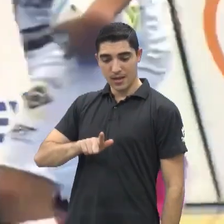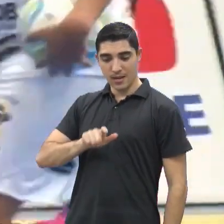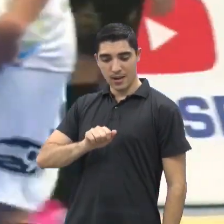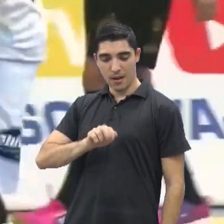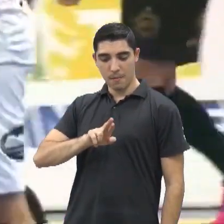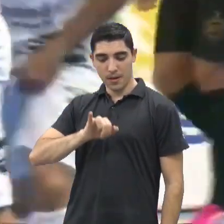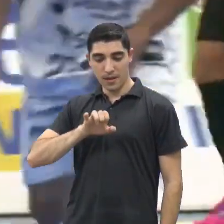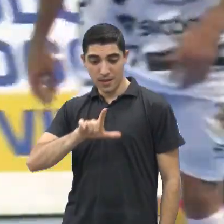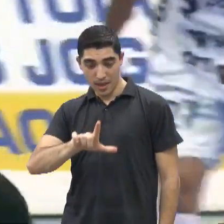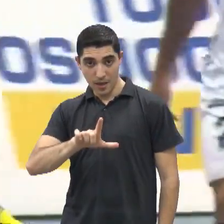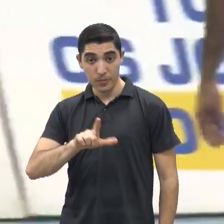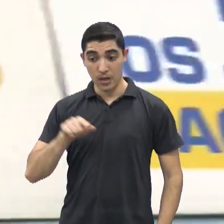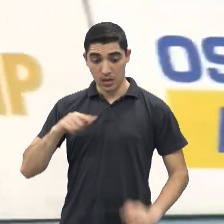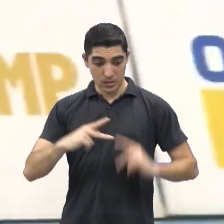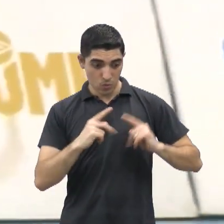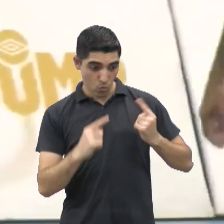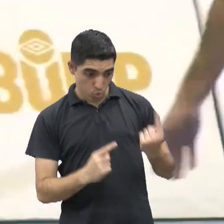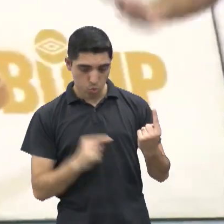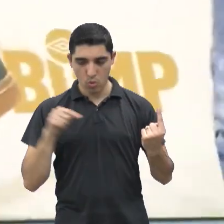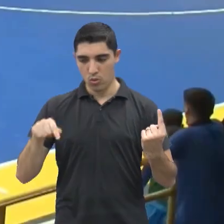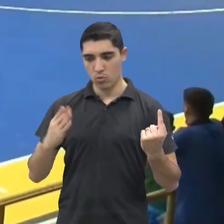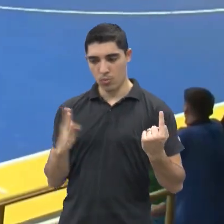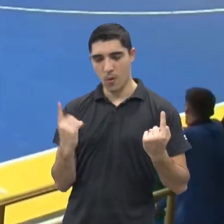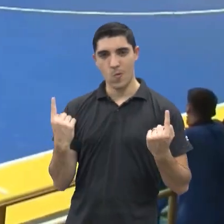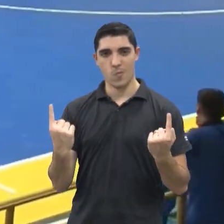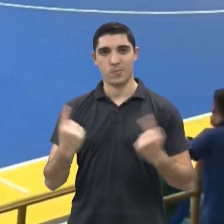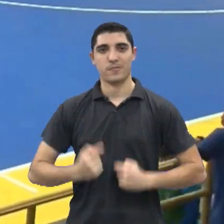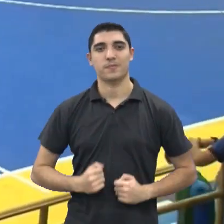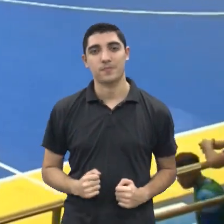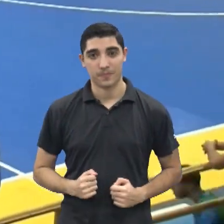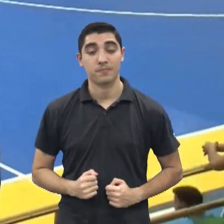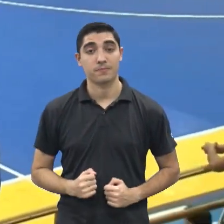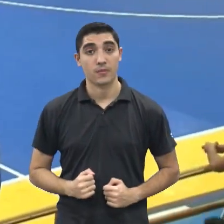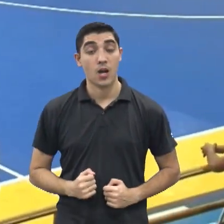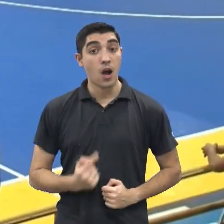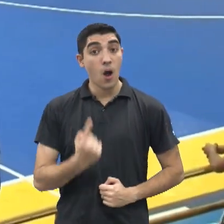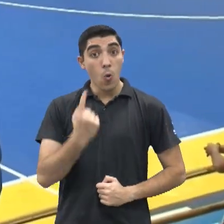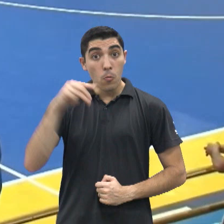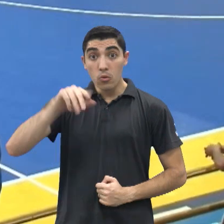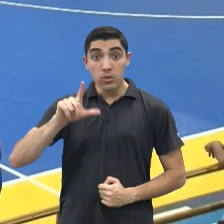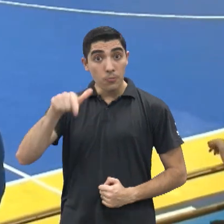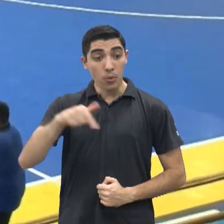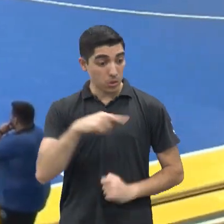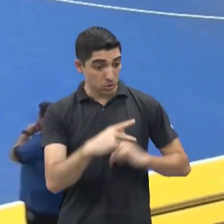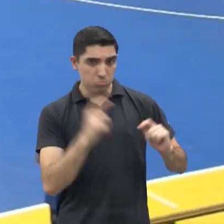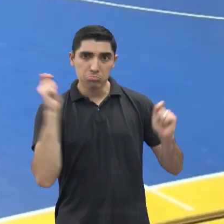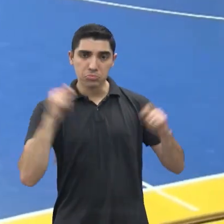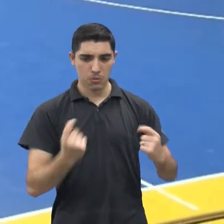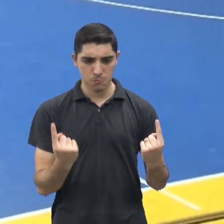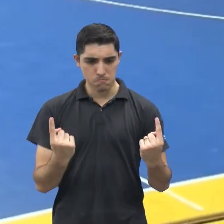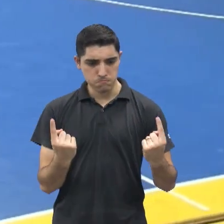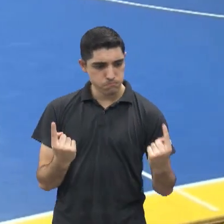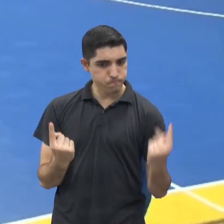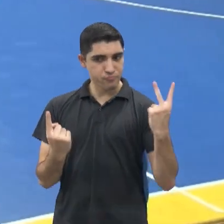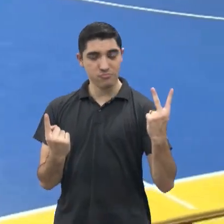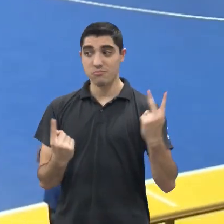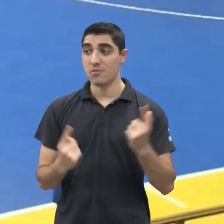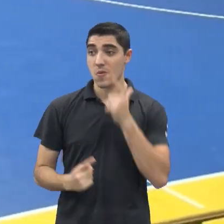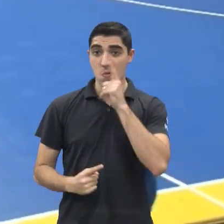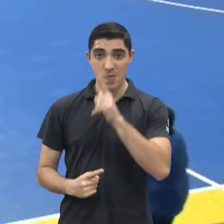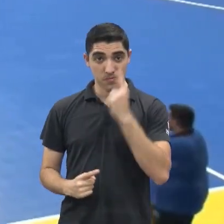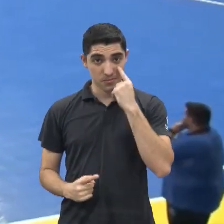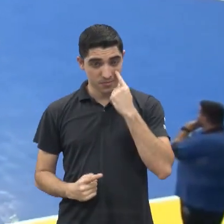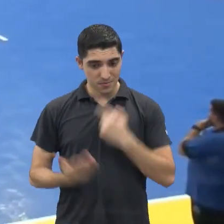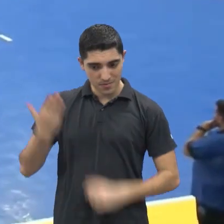São José 1, Tubarão também 1. 1 minuto depois, a virada do São José, escanteio na esquerda, Rony bateu